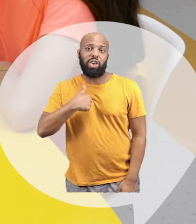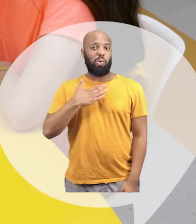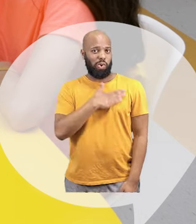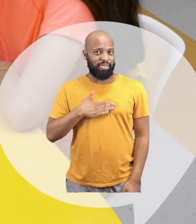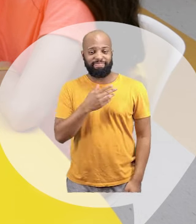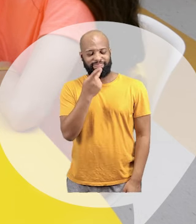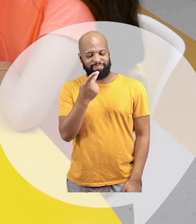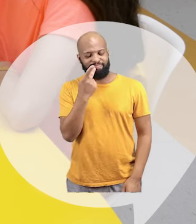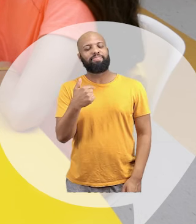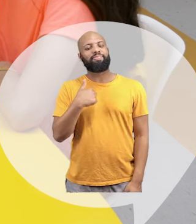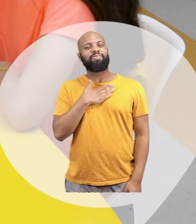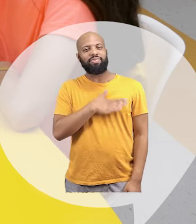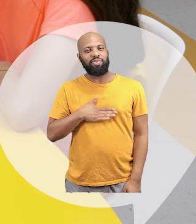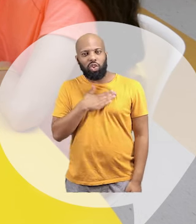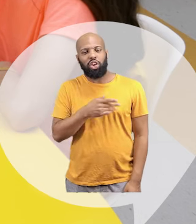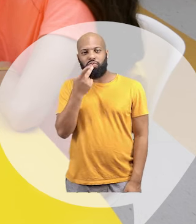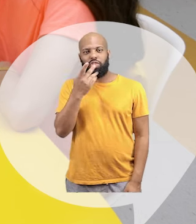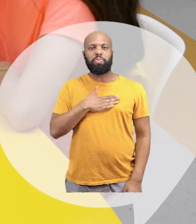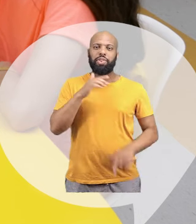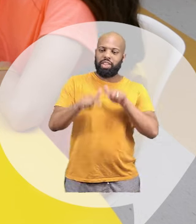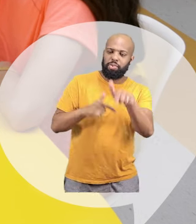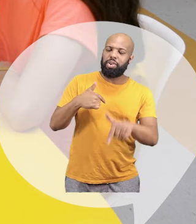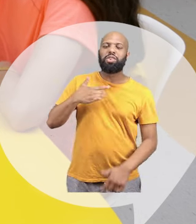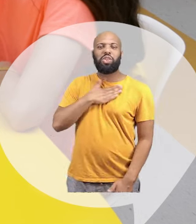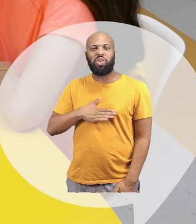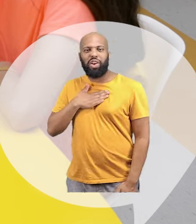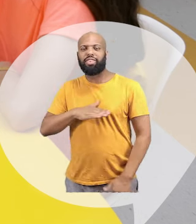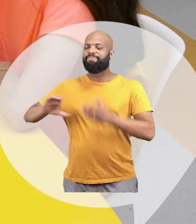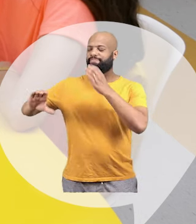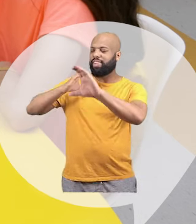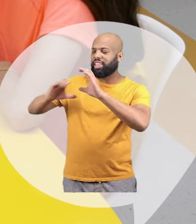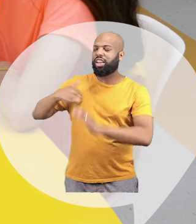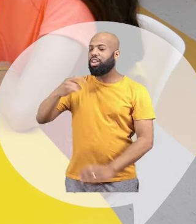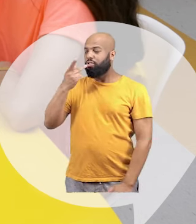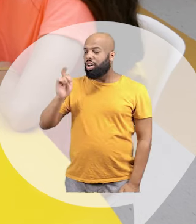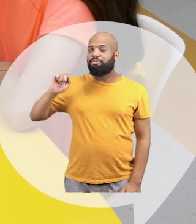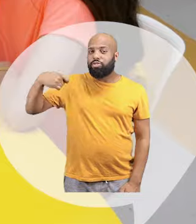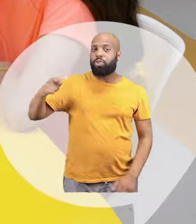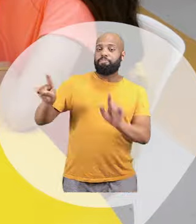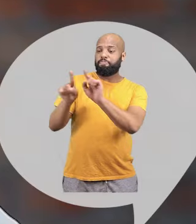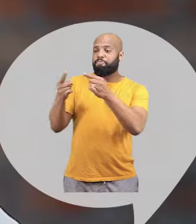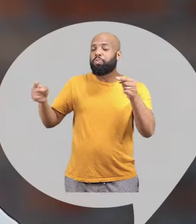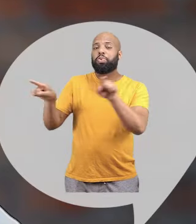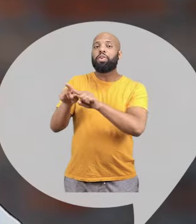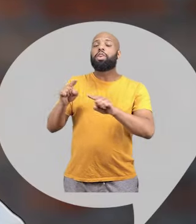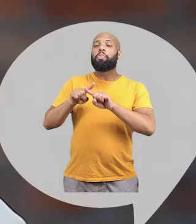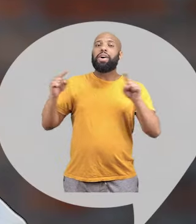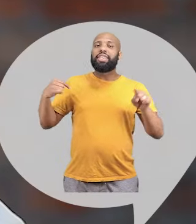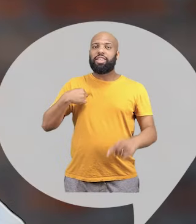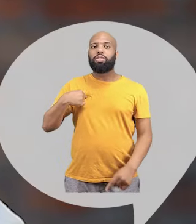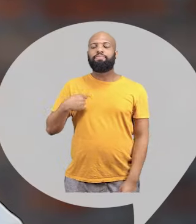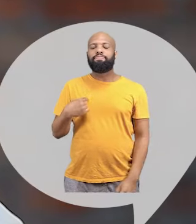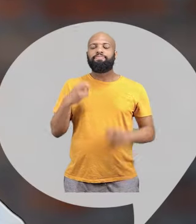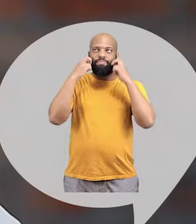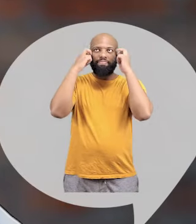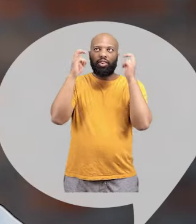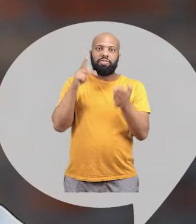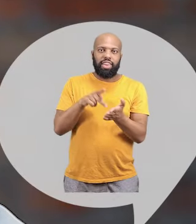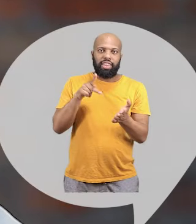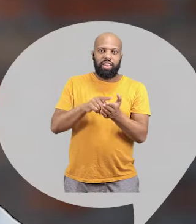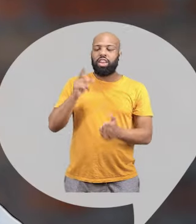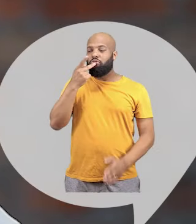vida é essa assim eu gosto de falar eu falo sobre o meu trabalho eu gosto de cantar eu gosto de de falar sobre música mas eu sou muito